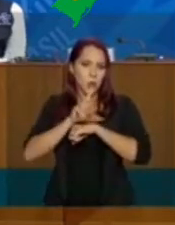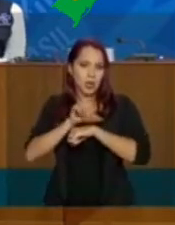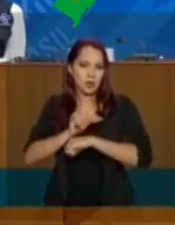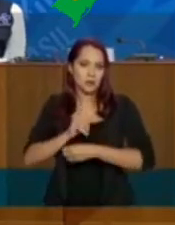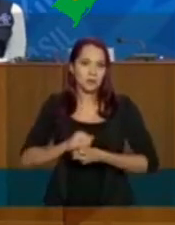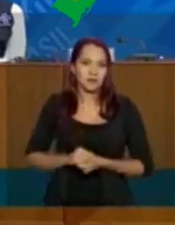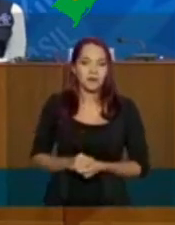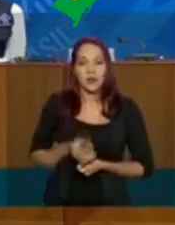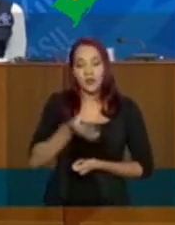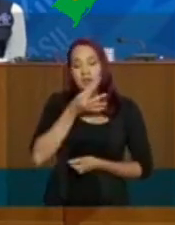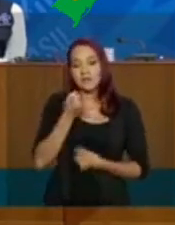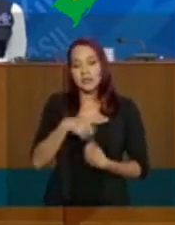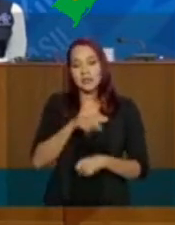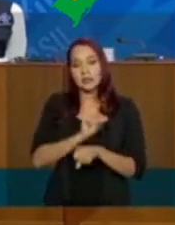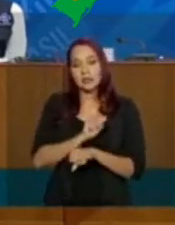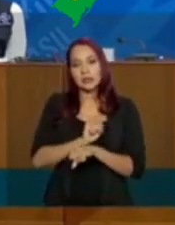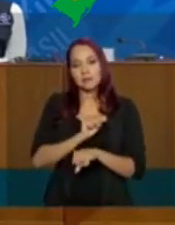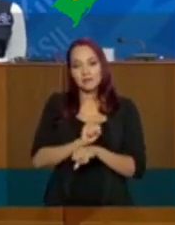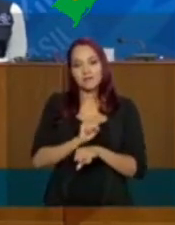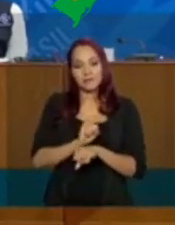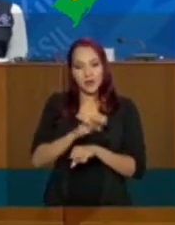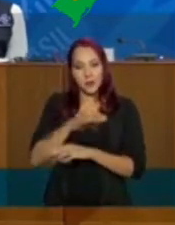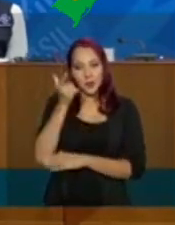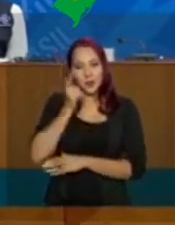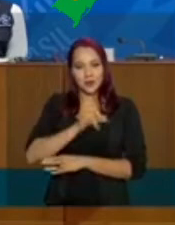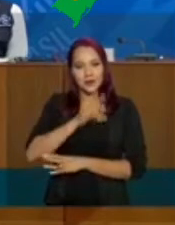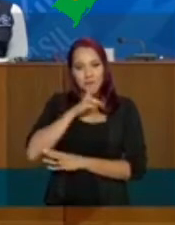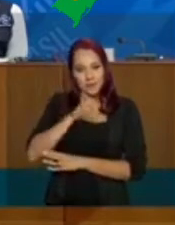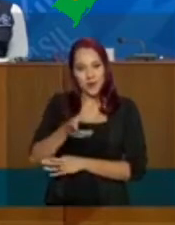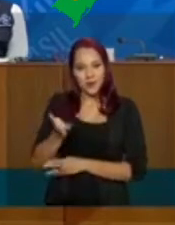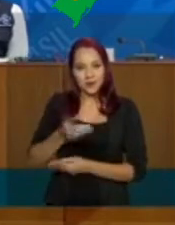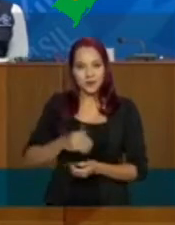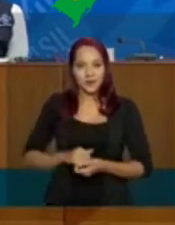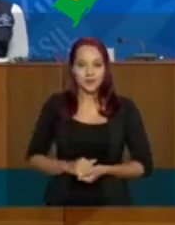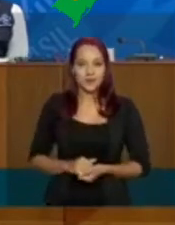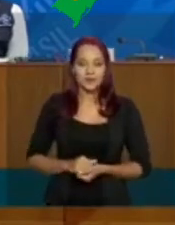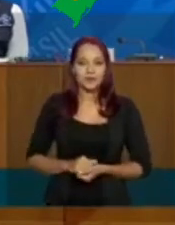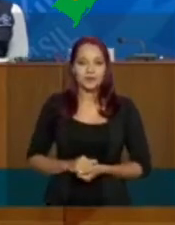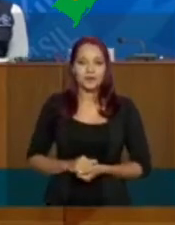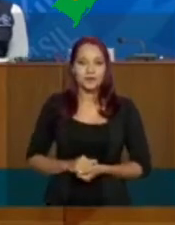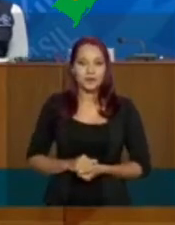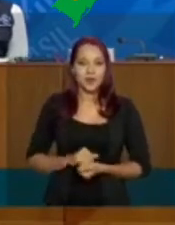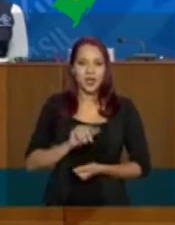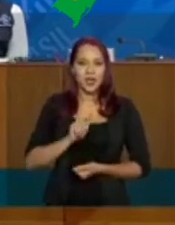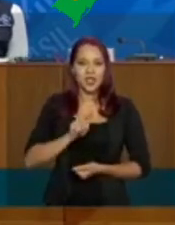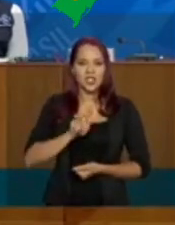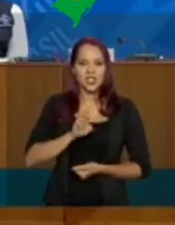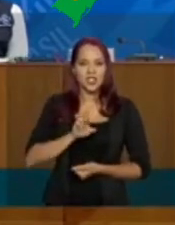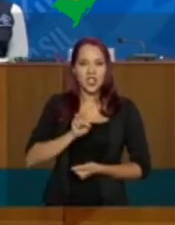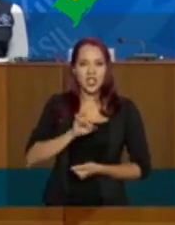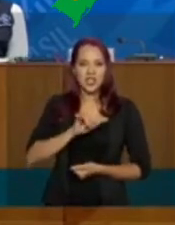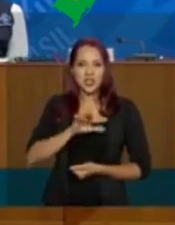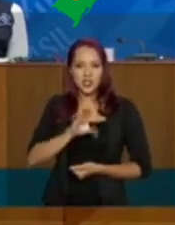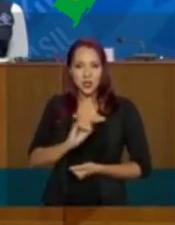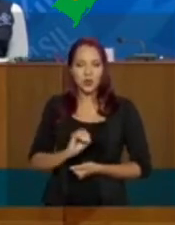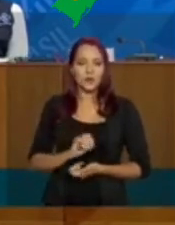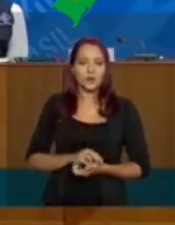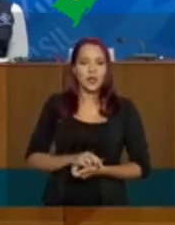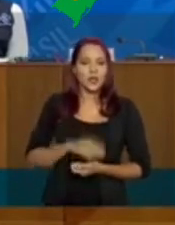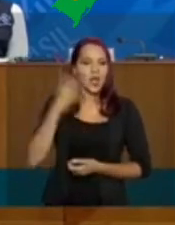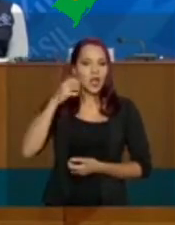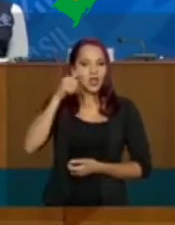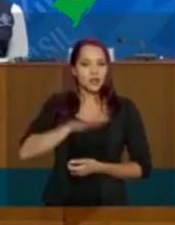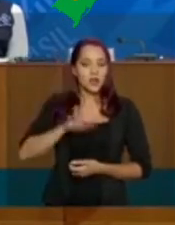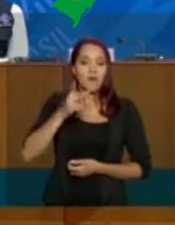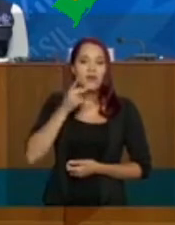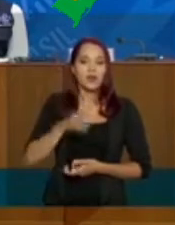Acho que temos que aguardar um pouquinho, Cristina, para darmos essa informação. Gésio Gésio Passos, da Rádio Nacional, por que não